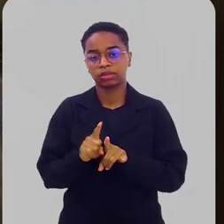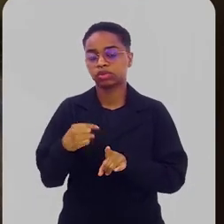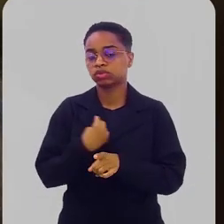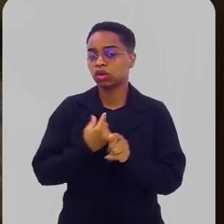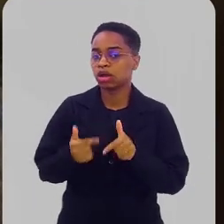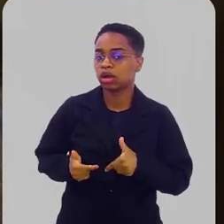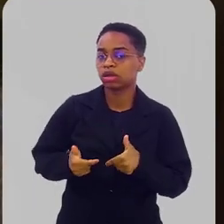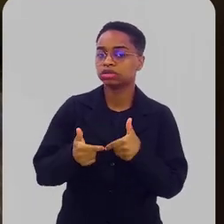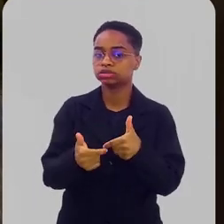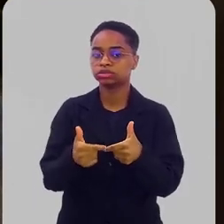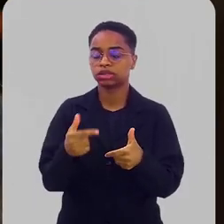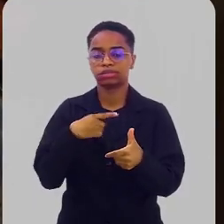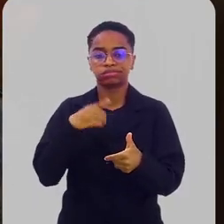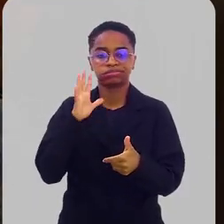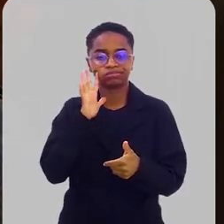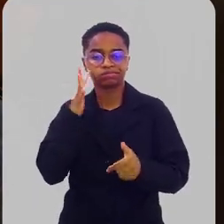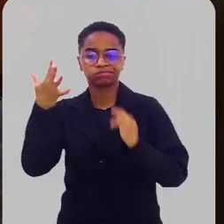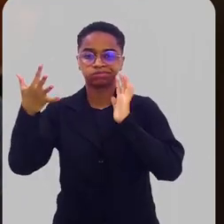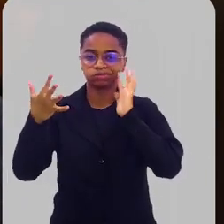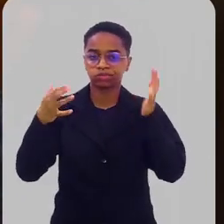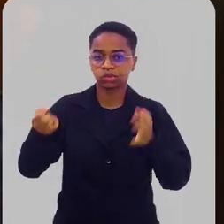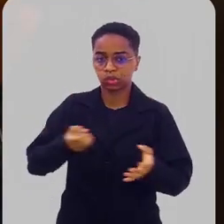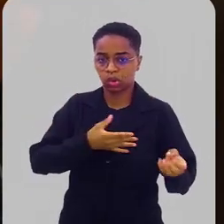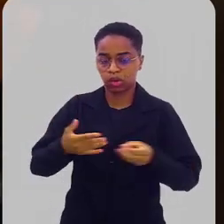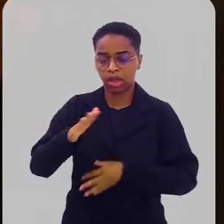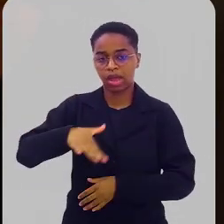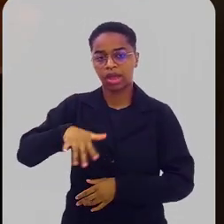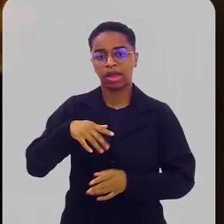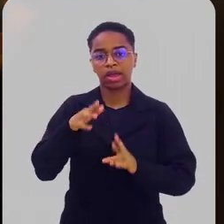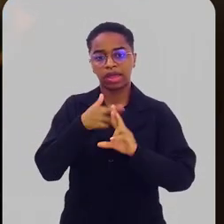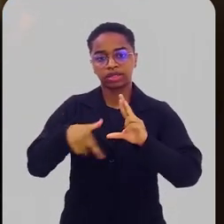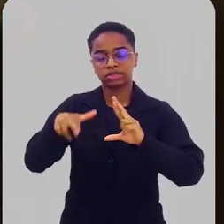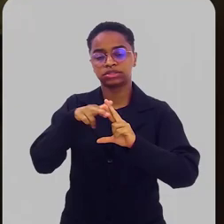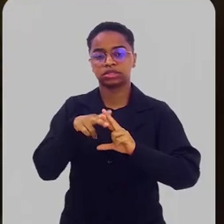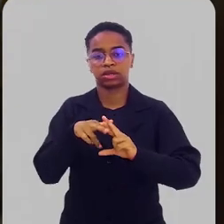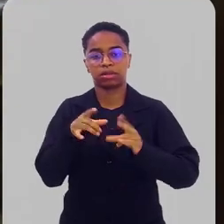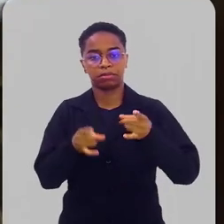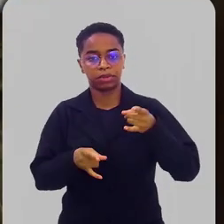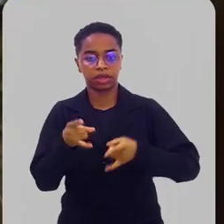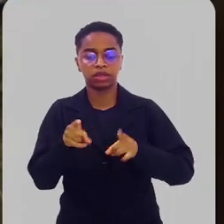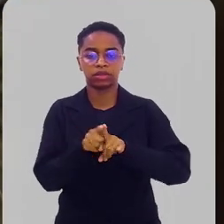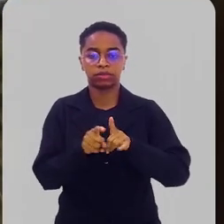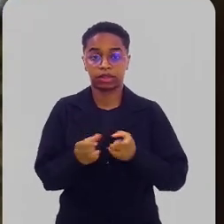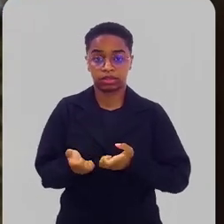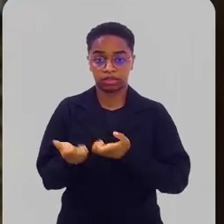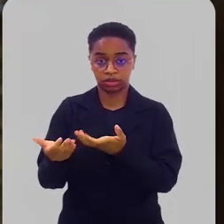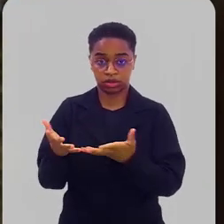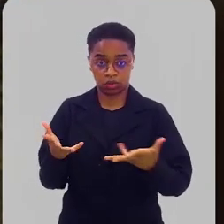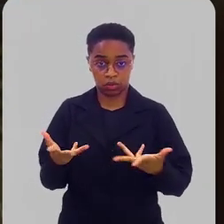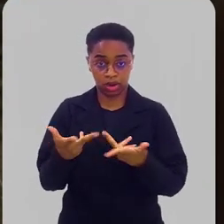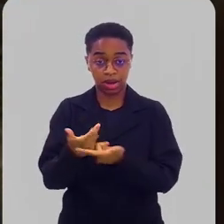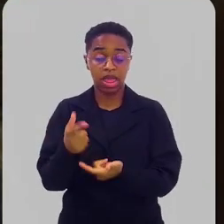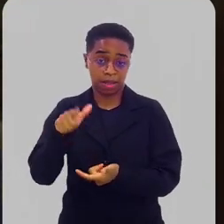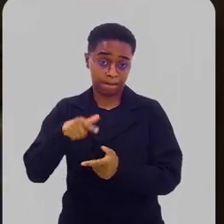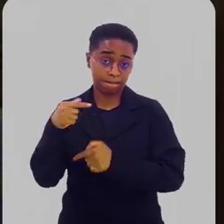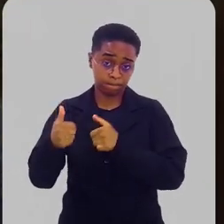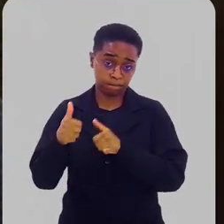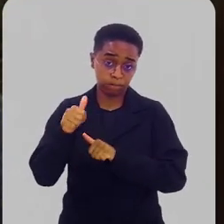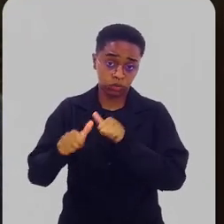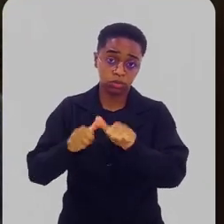tem feito, né, novas soluções, tanto em reciclagem mecânica, trazendo qualidade. Essa é uma mudança,